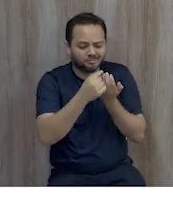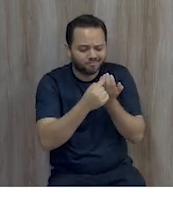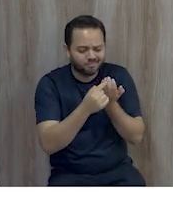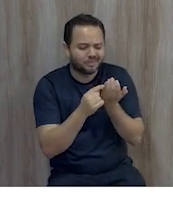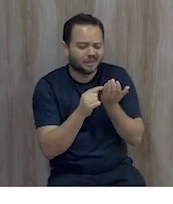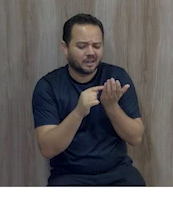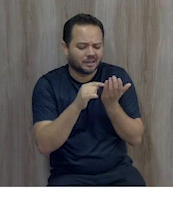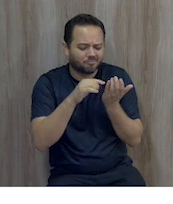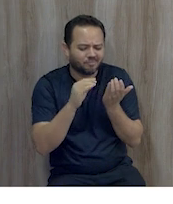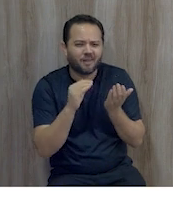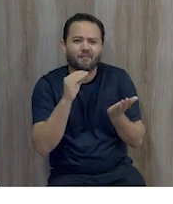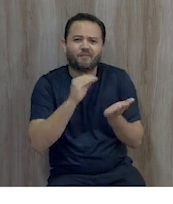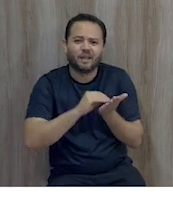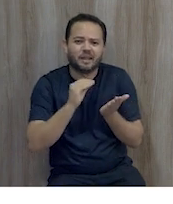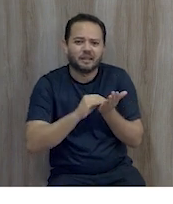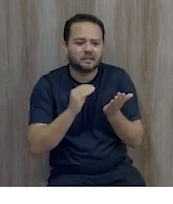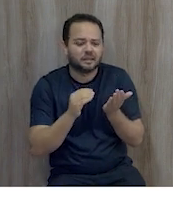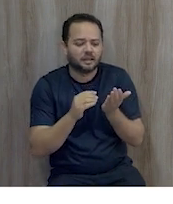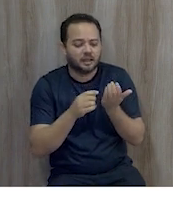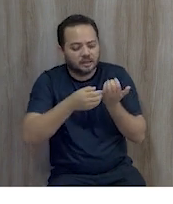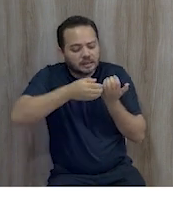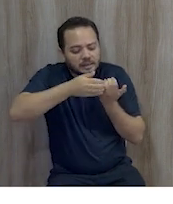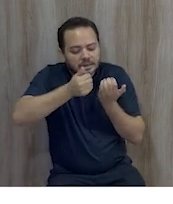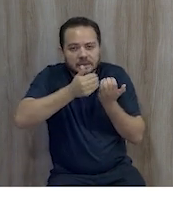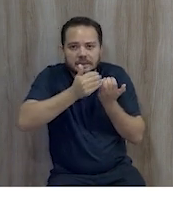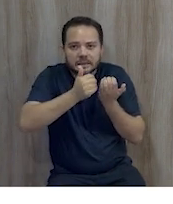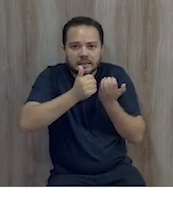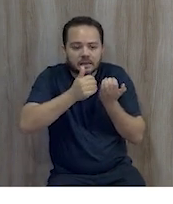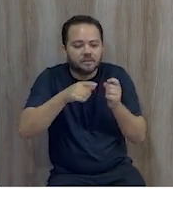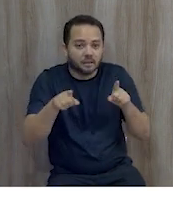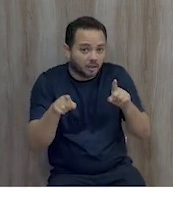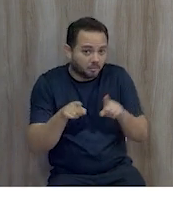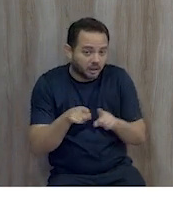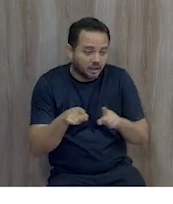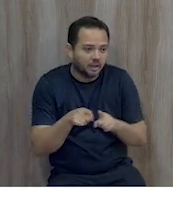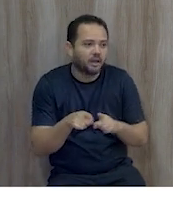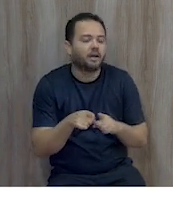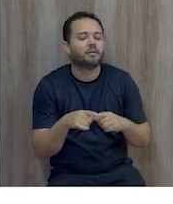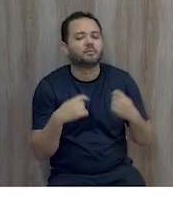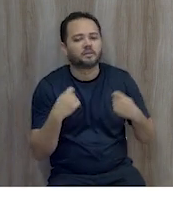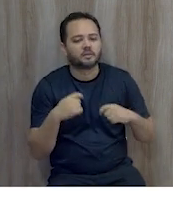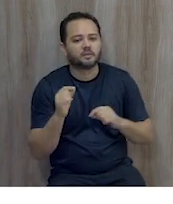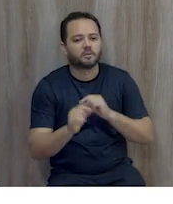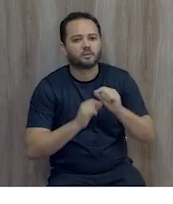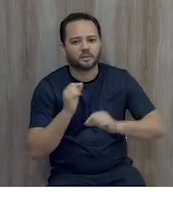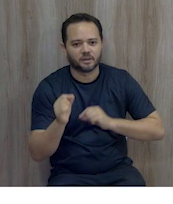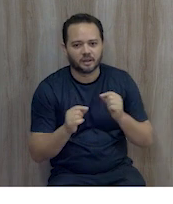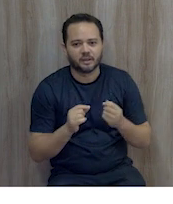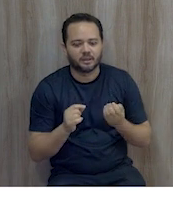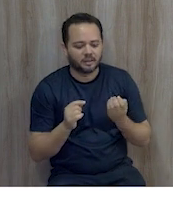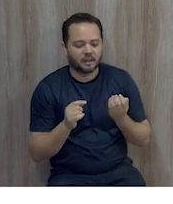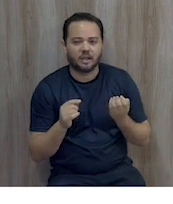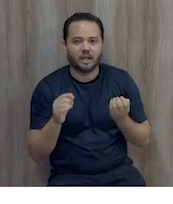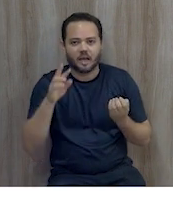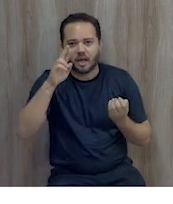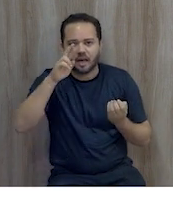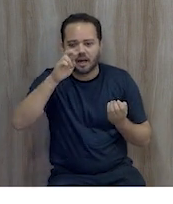cariosa, então aquela falta de estrutura mineral também em raiz, aí a gente vai fazer o quê? Colocar a resina na